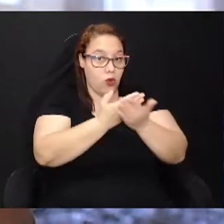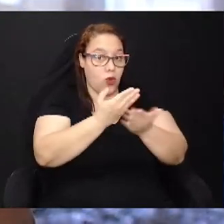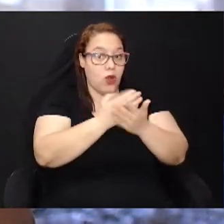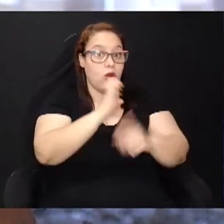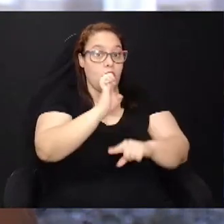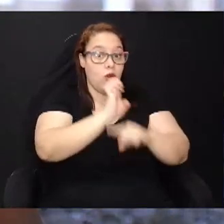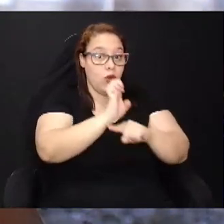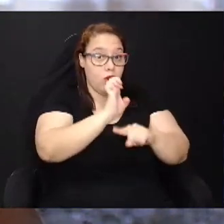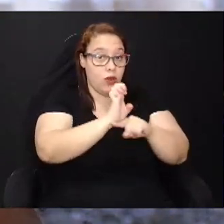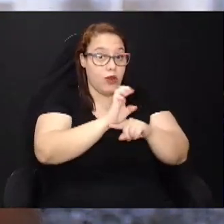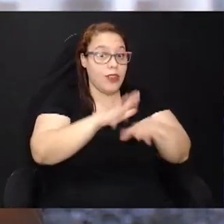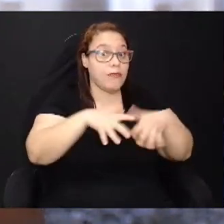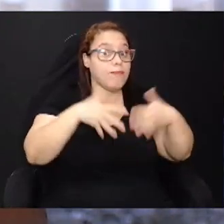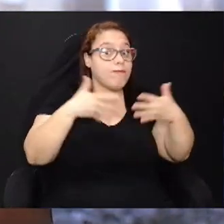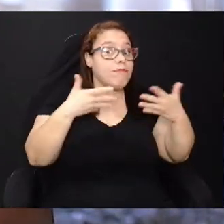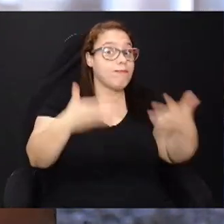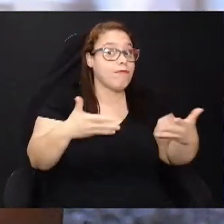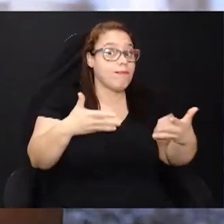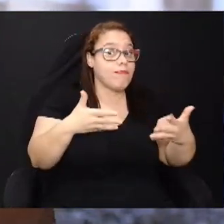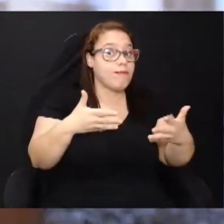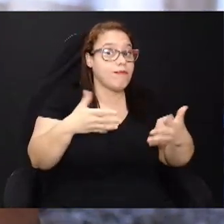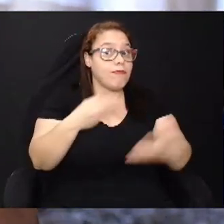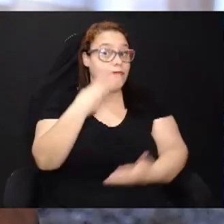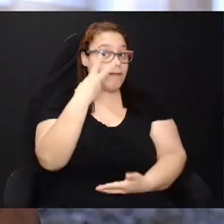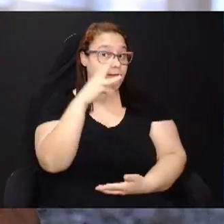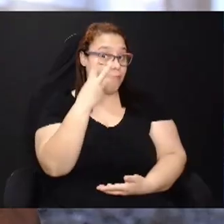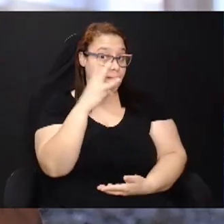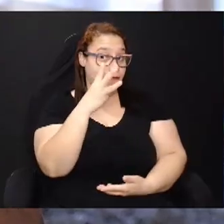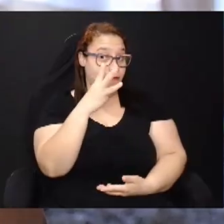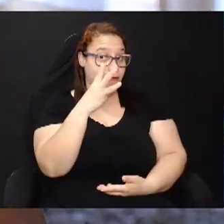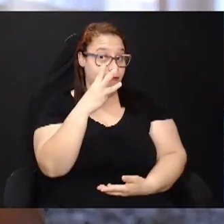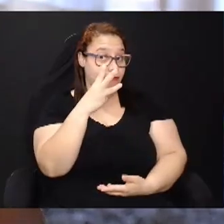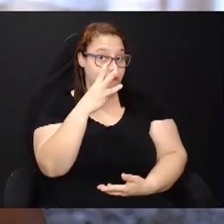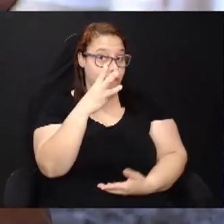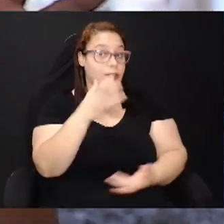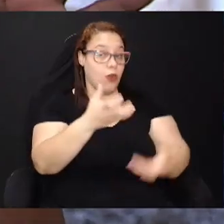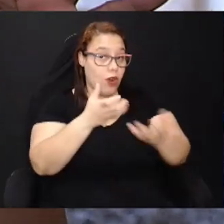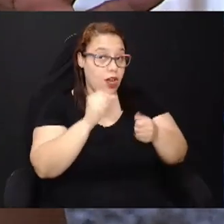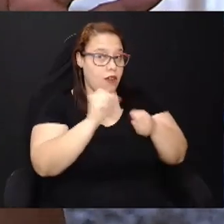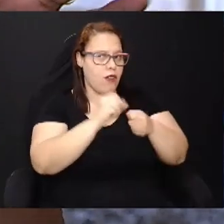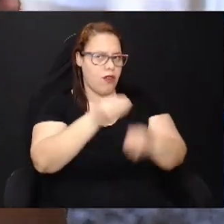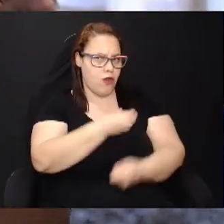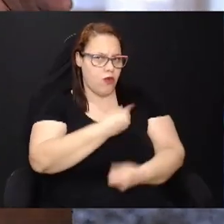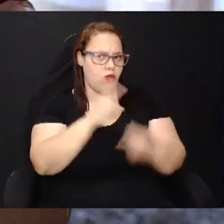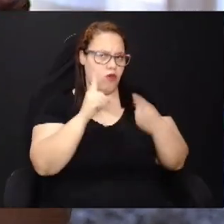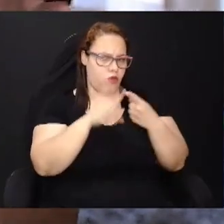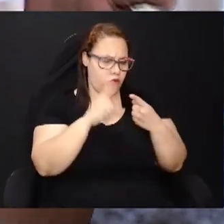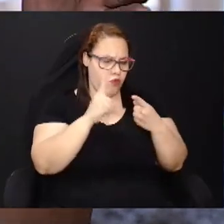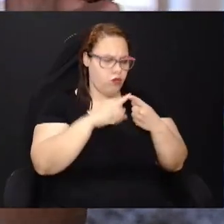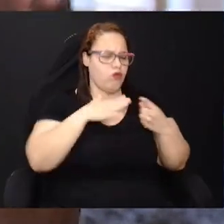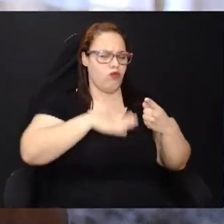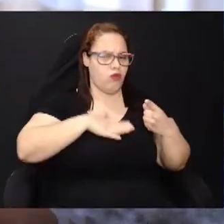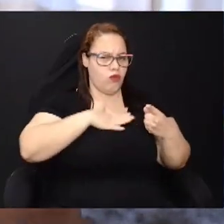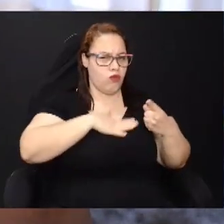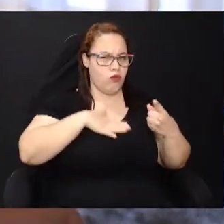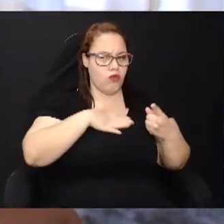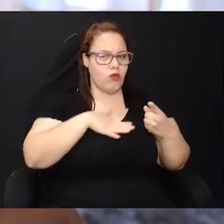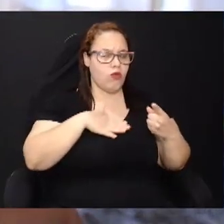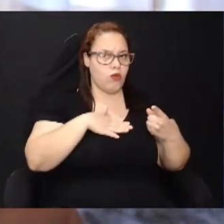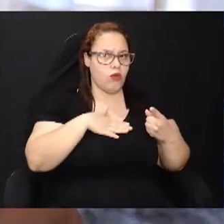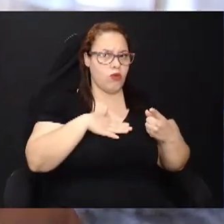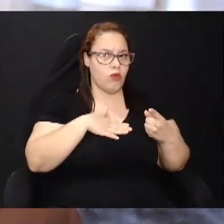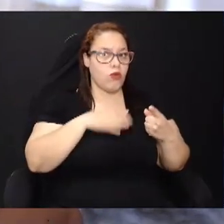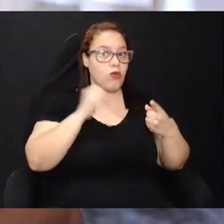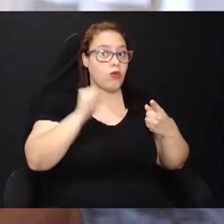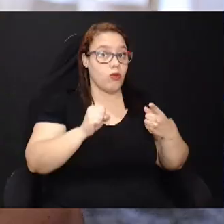aí, tinham três coisas que eu pretendia fazer na vida. Uma que eu sempre gostaria de fazer era poder ser